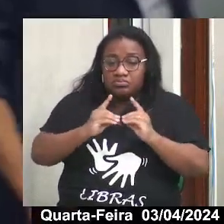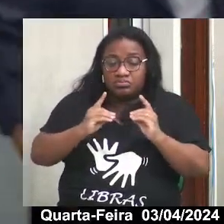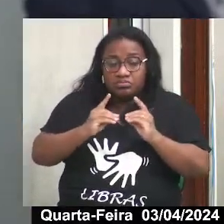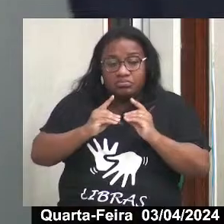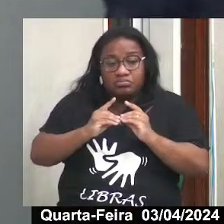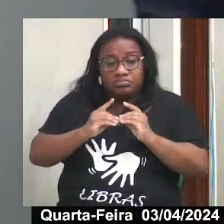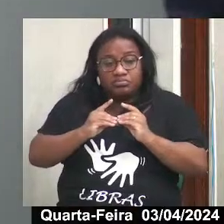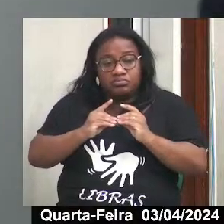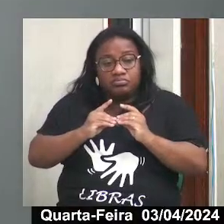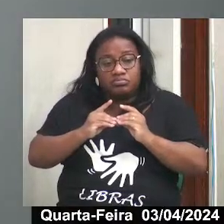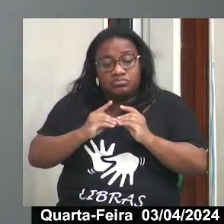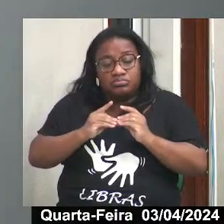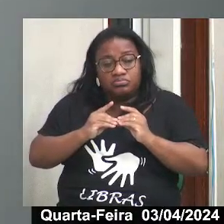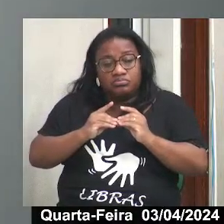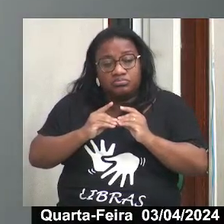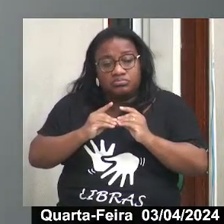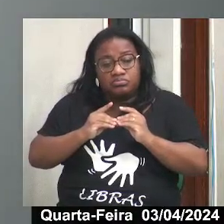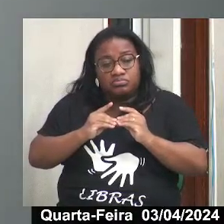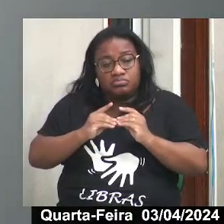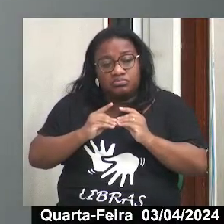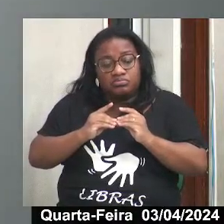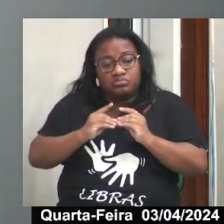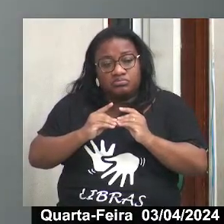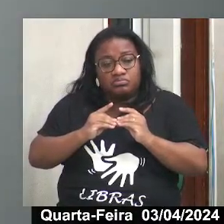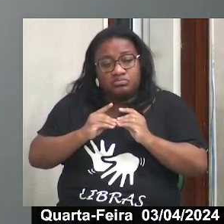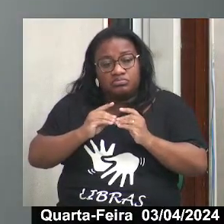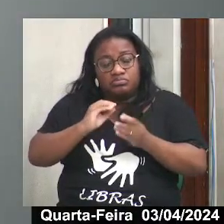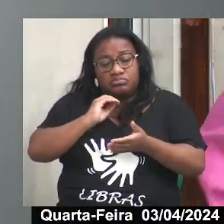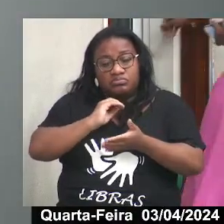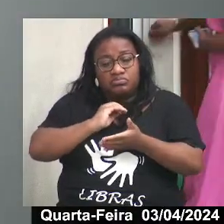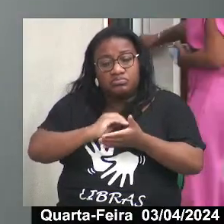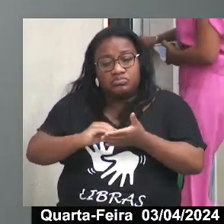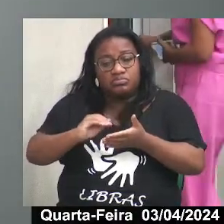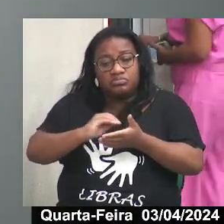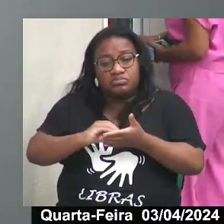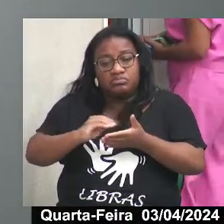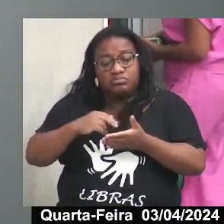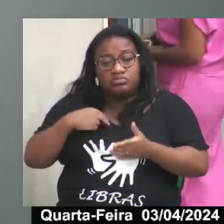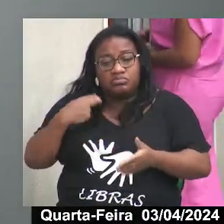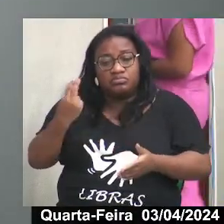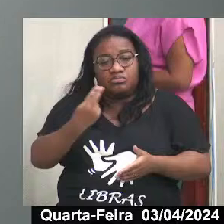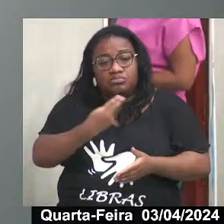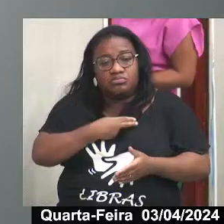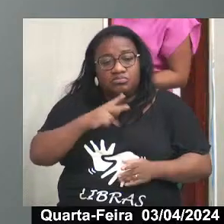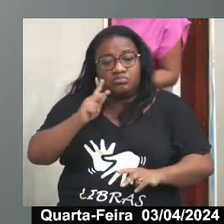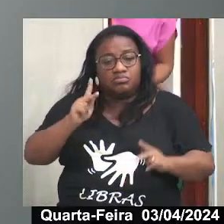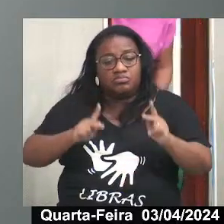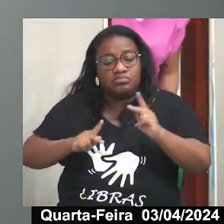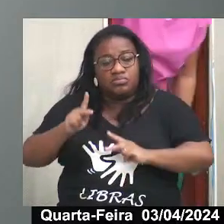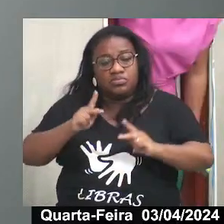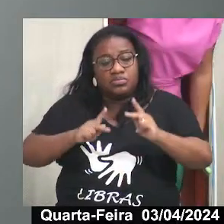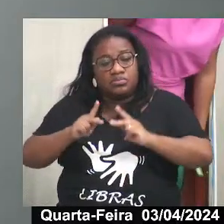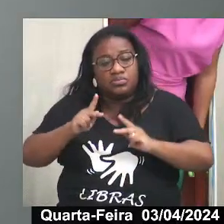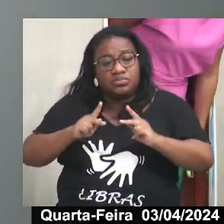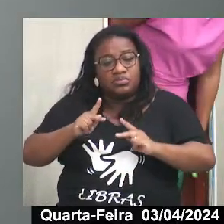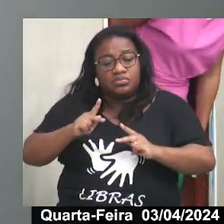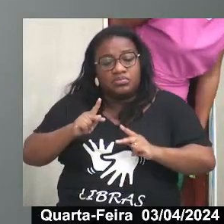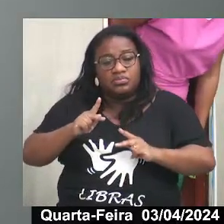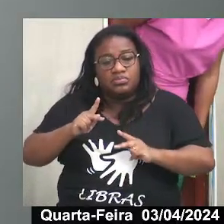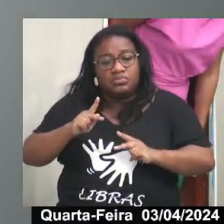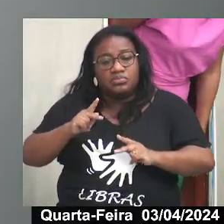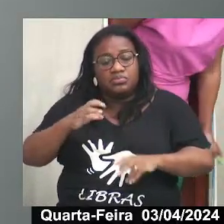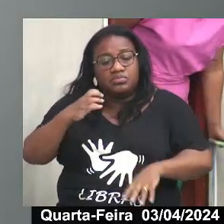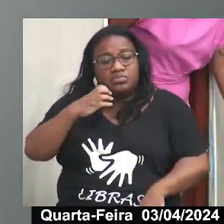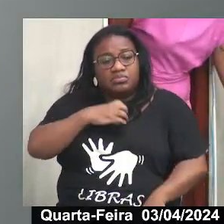atendidos, secretários atuando politicamente ao invés de cuidar do nosso povo, o senhor sentiu uma gota